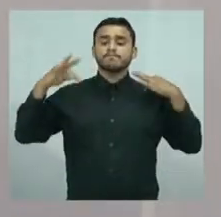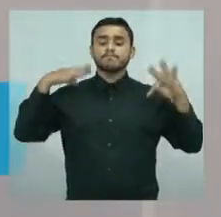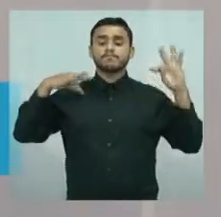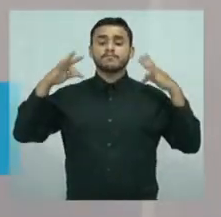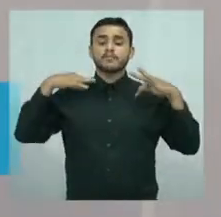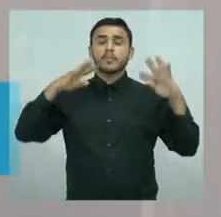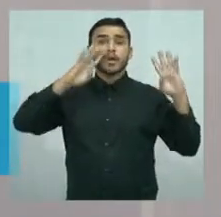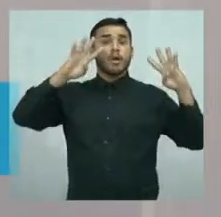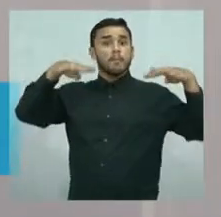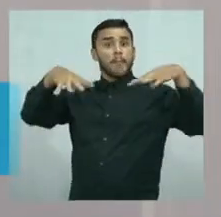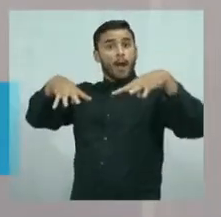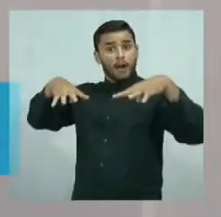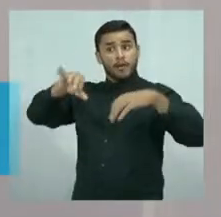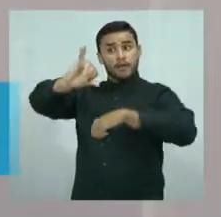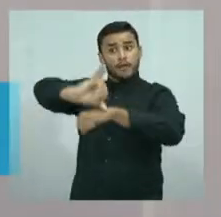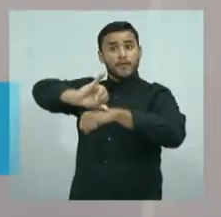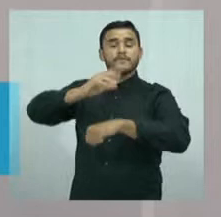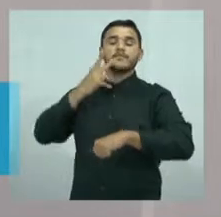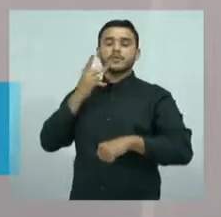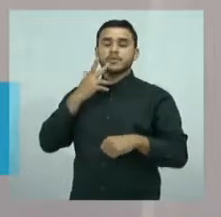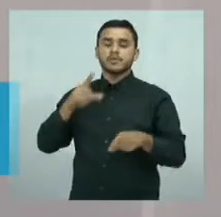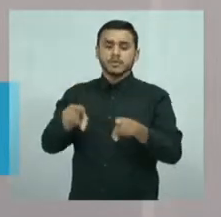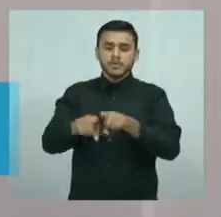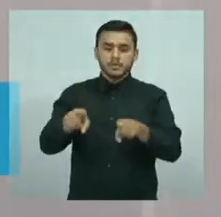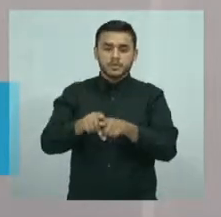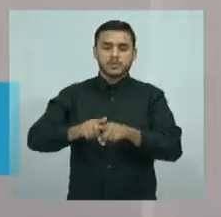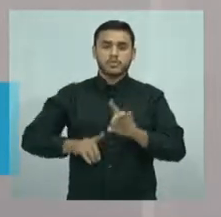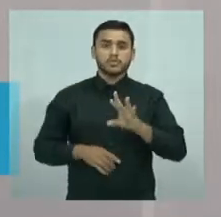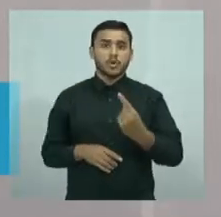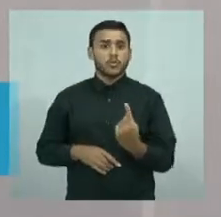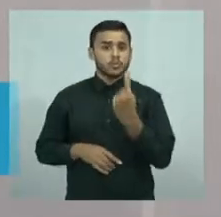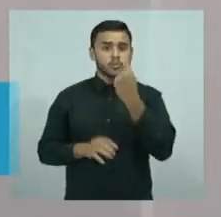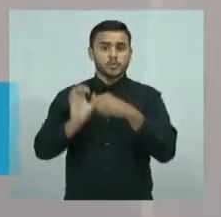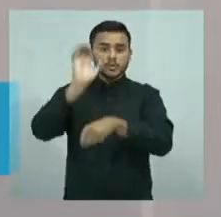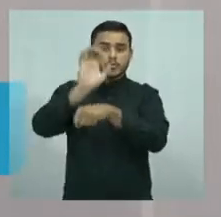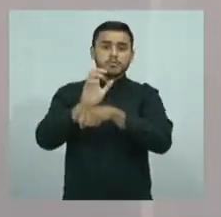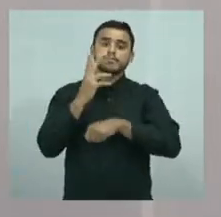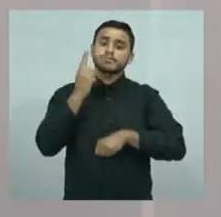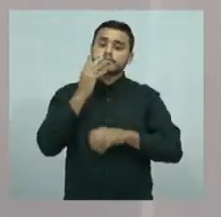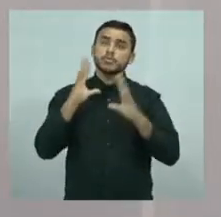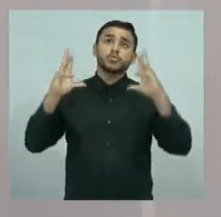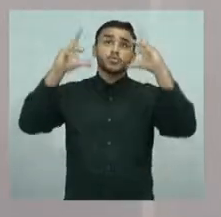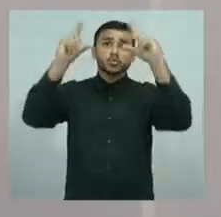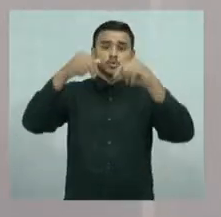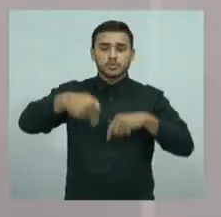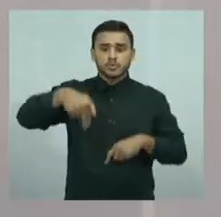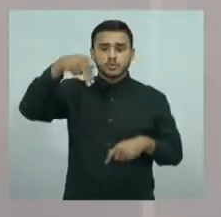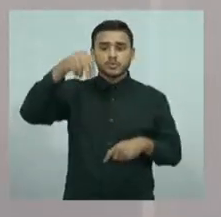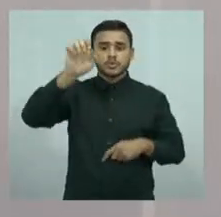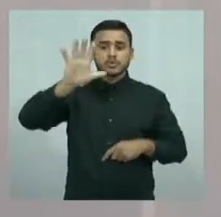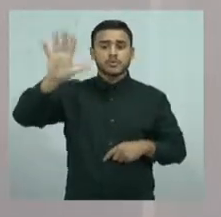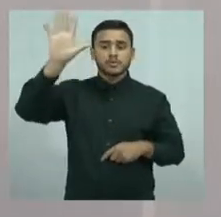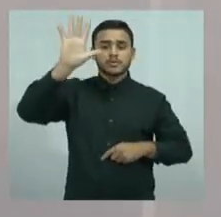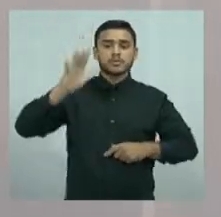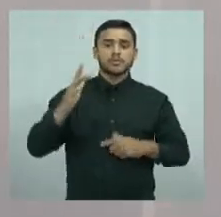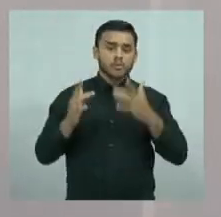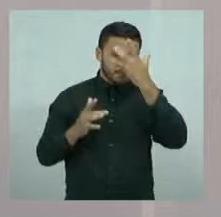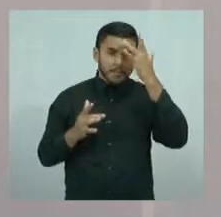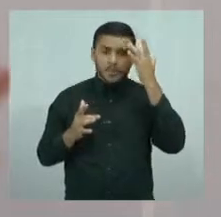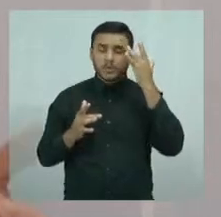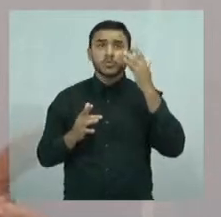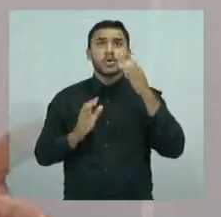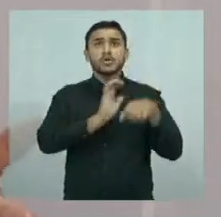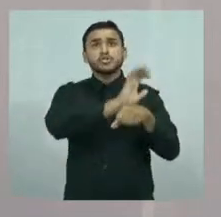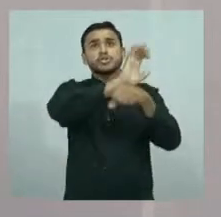uma metrópole que não é referência só para o Ceará, é para o Nordeste todo. Muita gente vem para cá ficar 2, 3 dias,